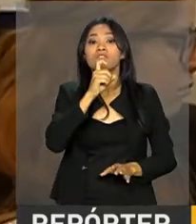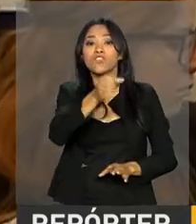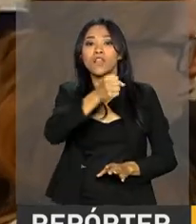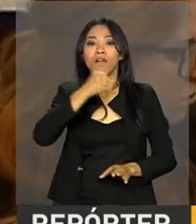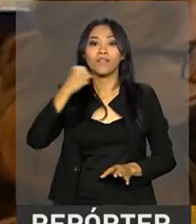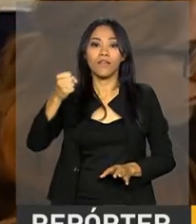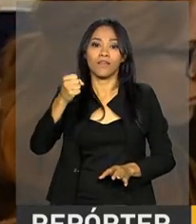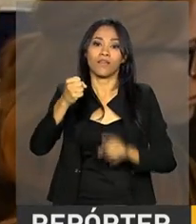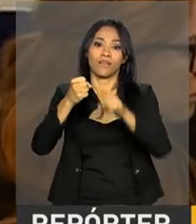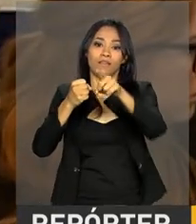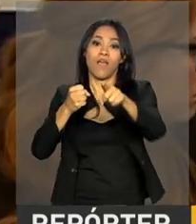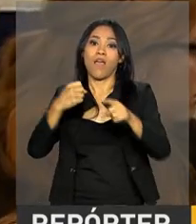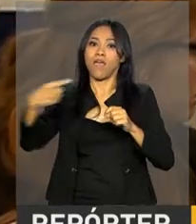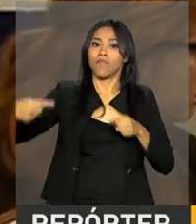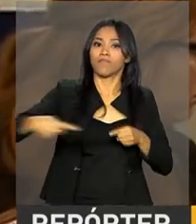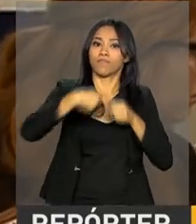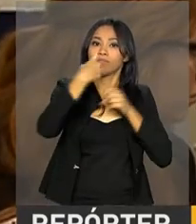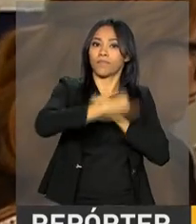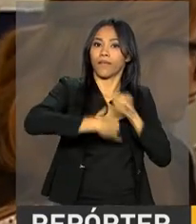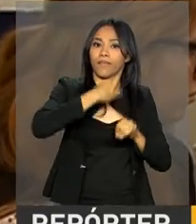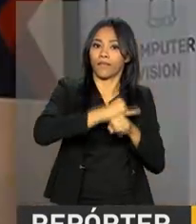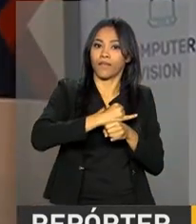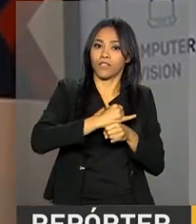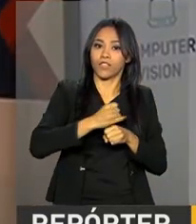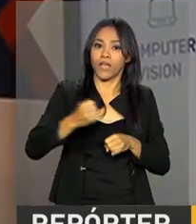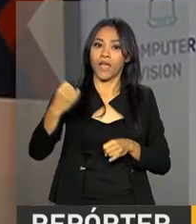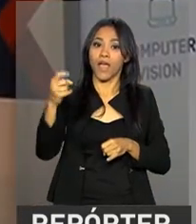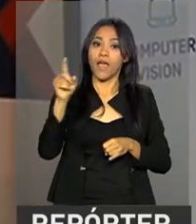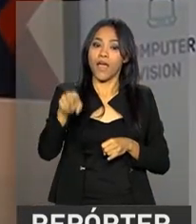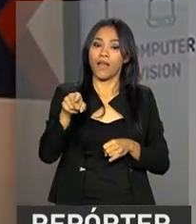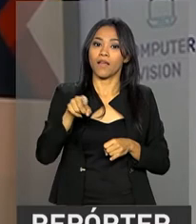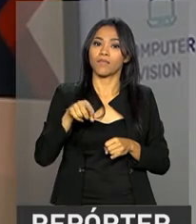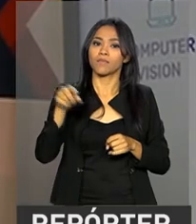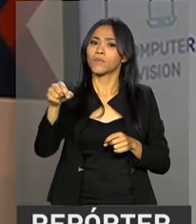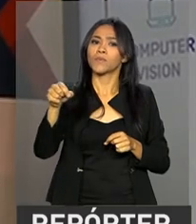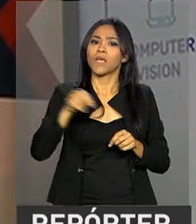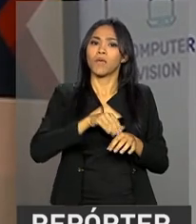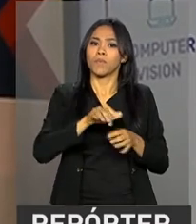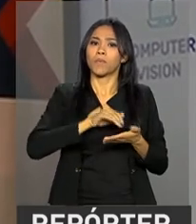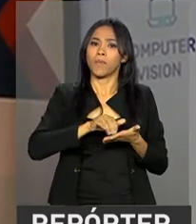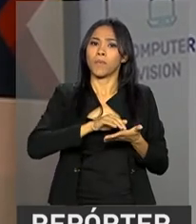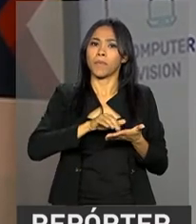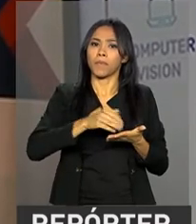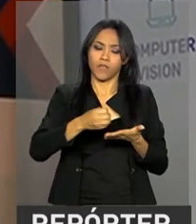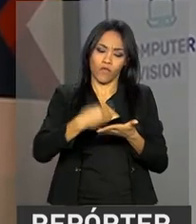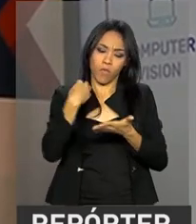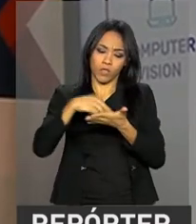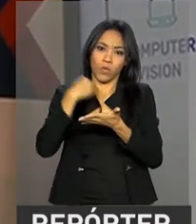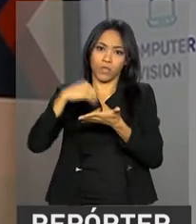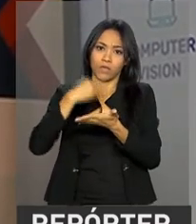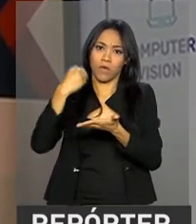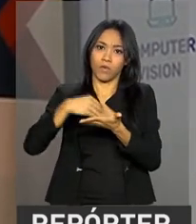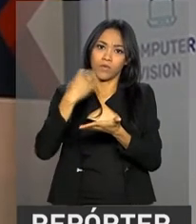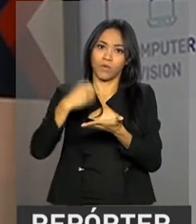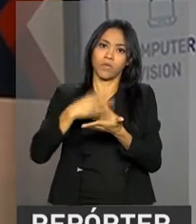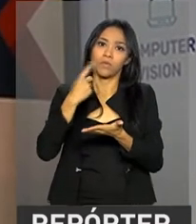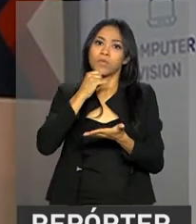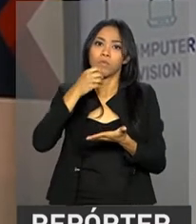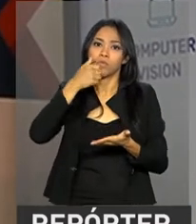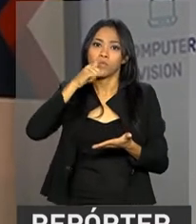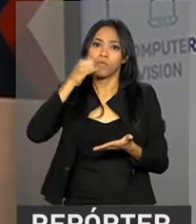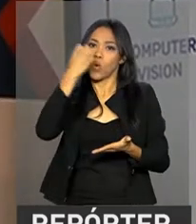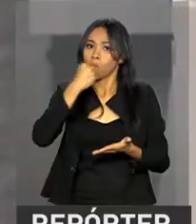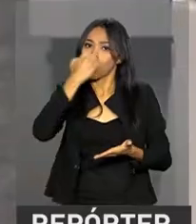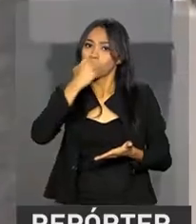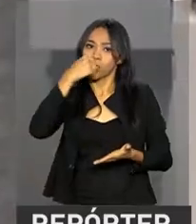ligado à internet ela conversa com o computador que fornece o proprietário informações como consumo de energia o